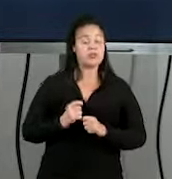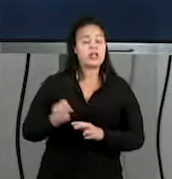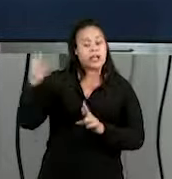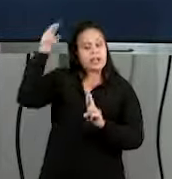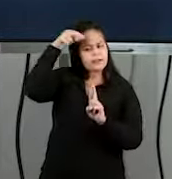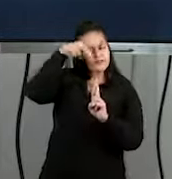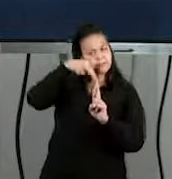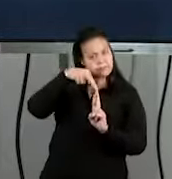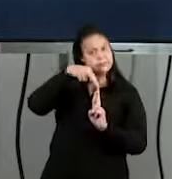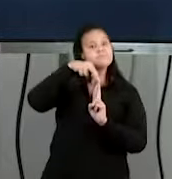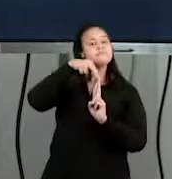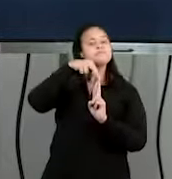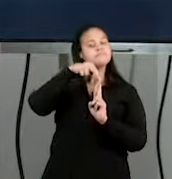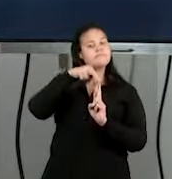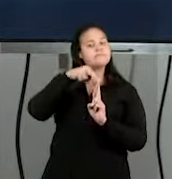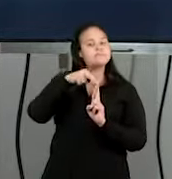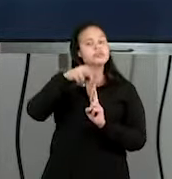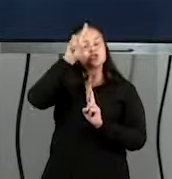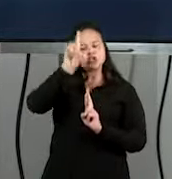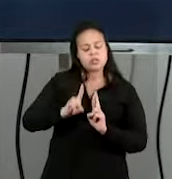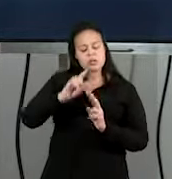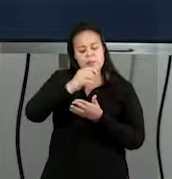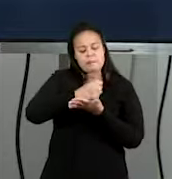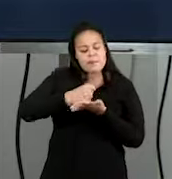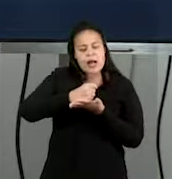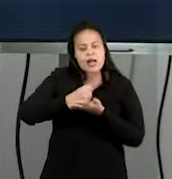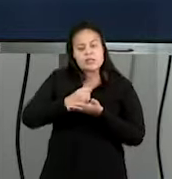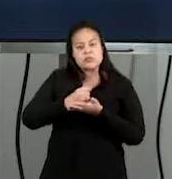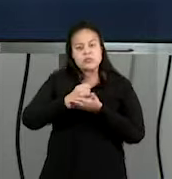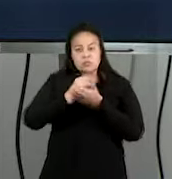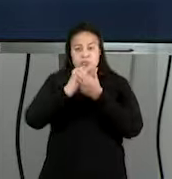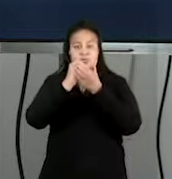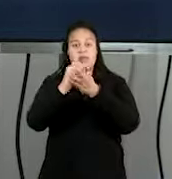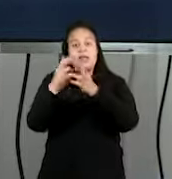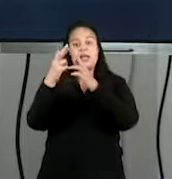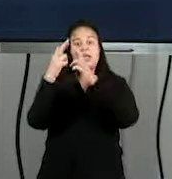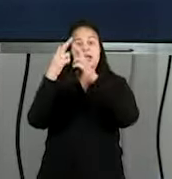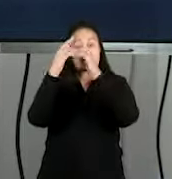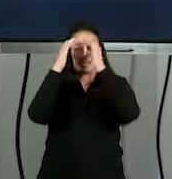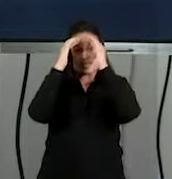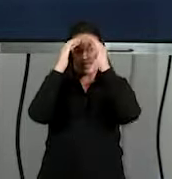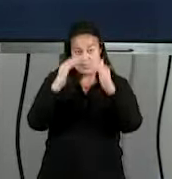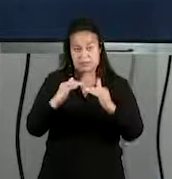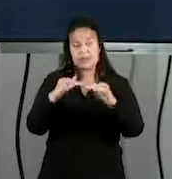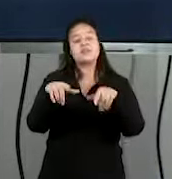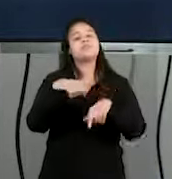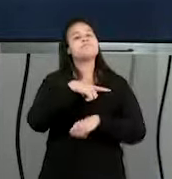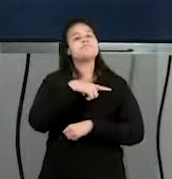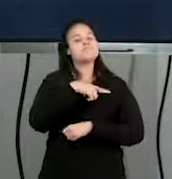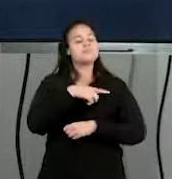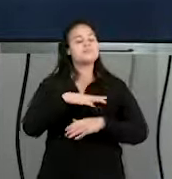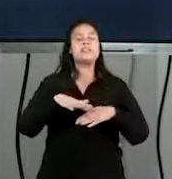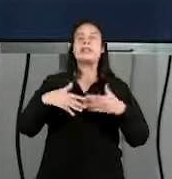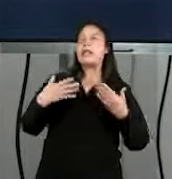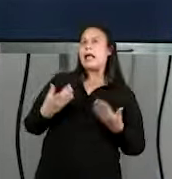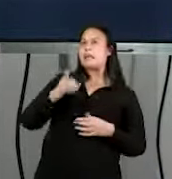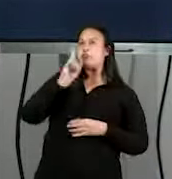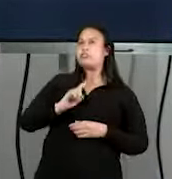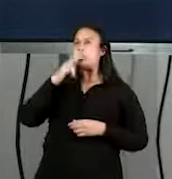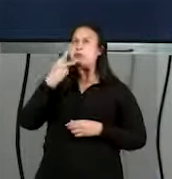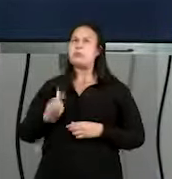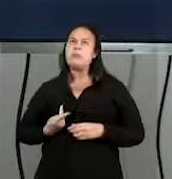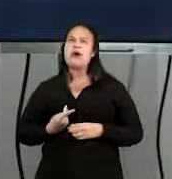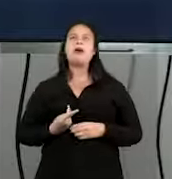seus direitos básicos respeitados. E aí, quando fala assim, mas os direitos humanos